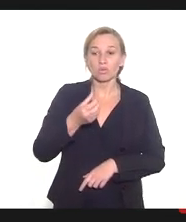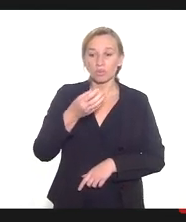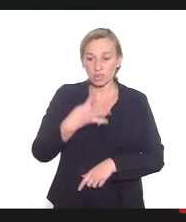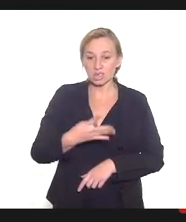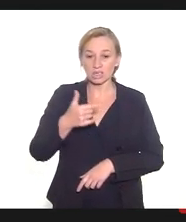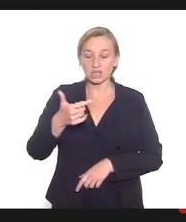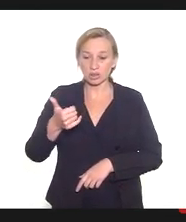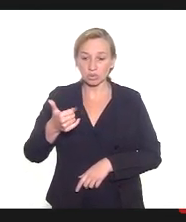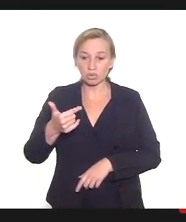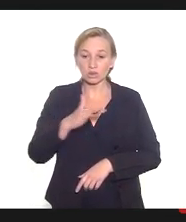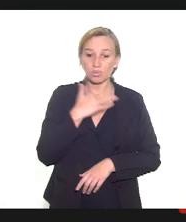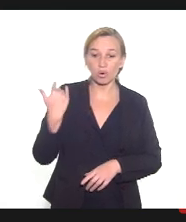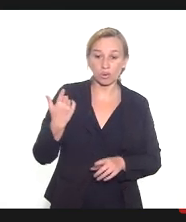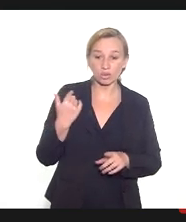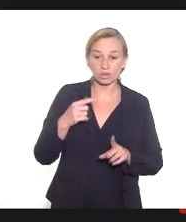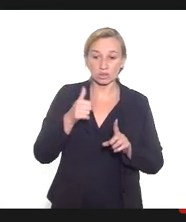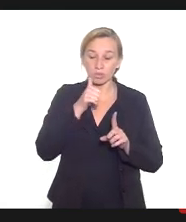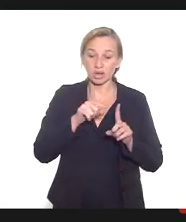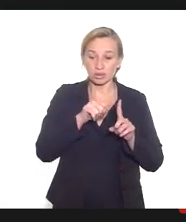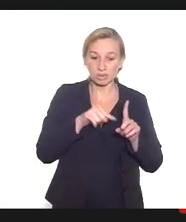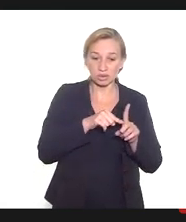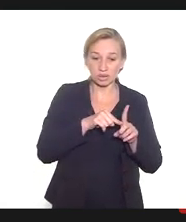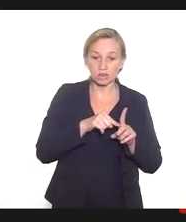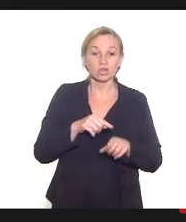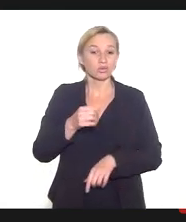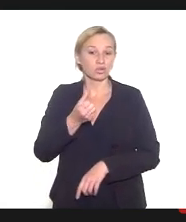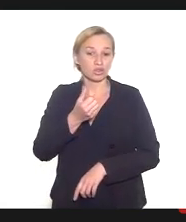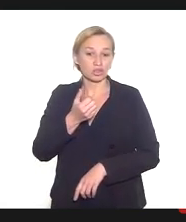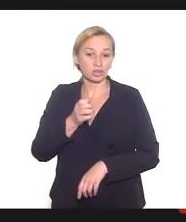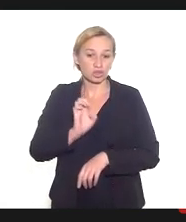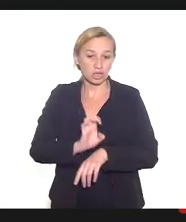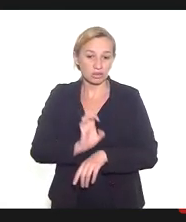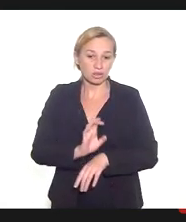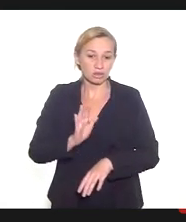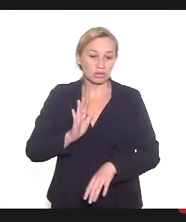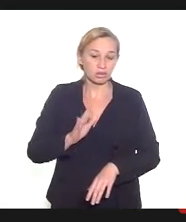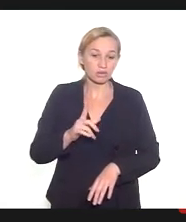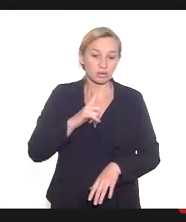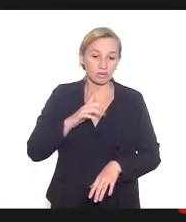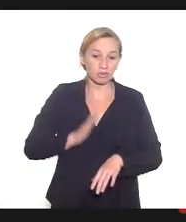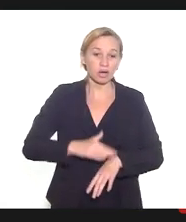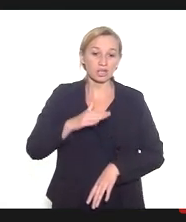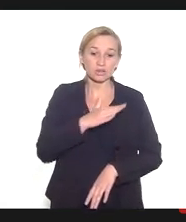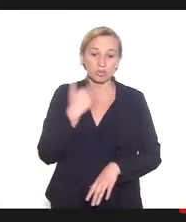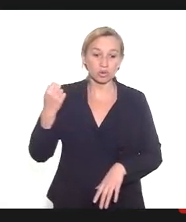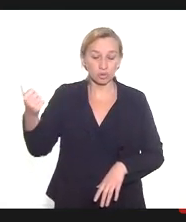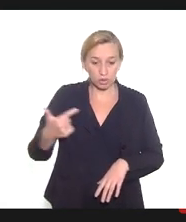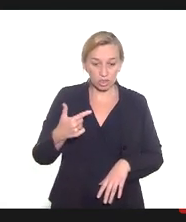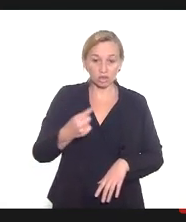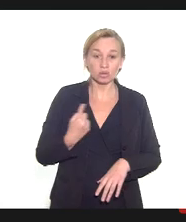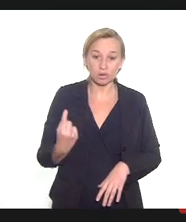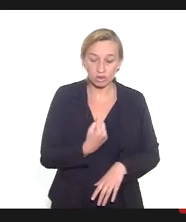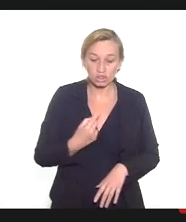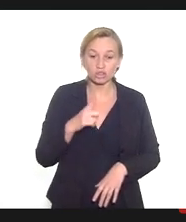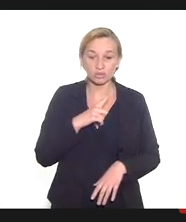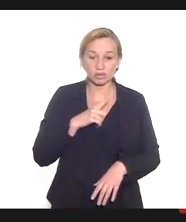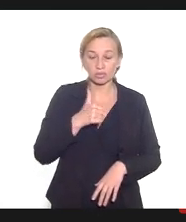perna quando os Estados Unidos que tiveram mais mortos do que nós tiveram